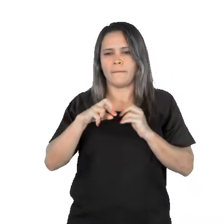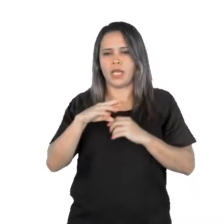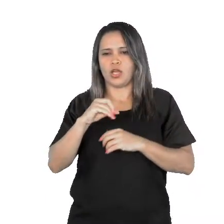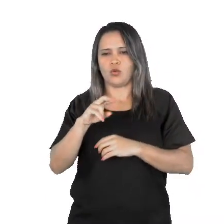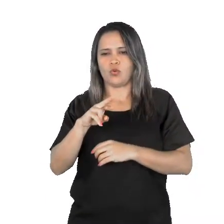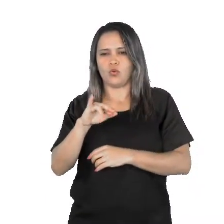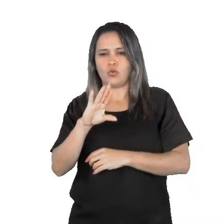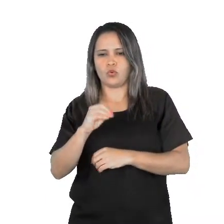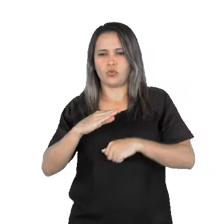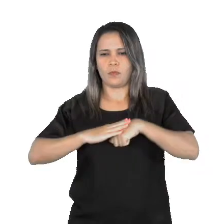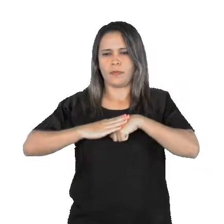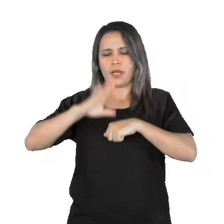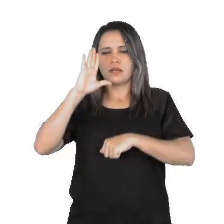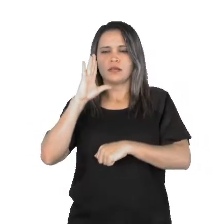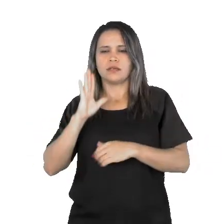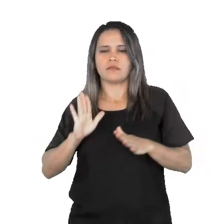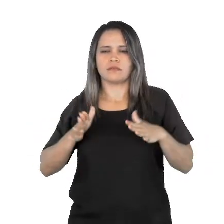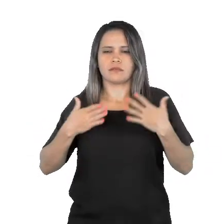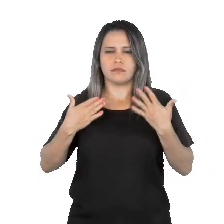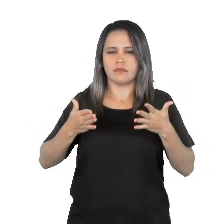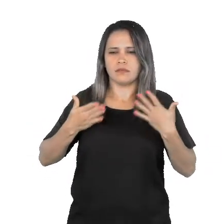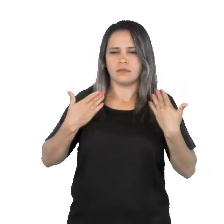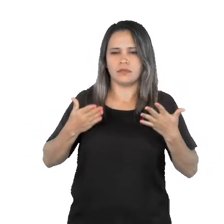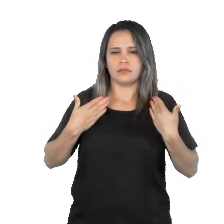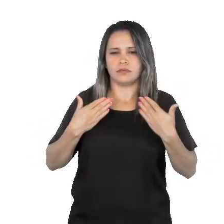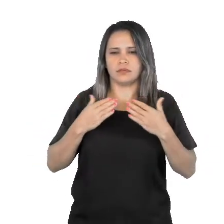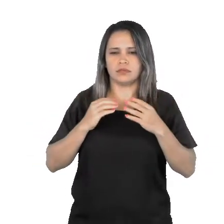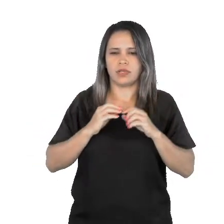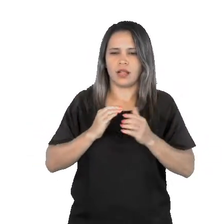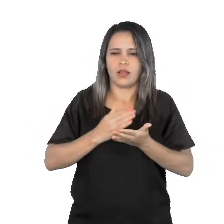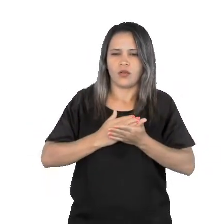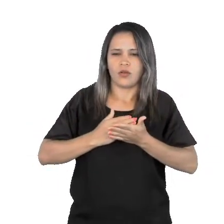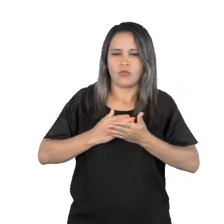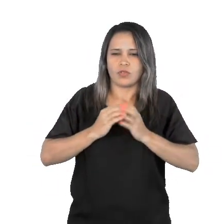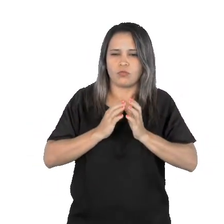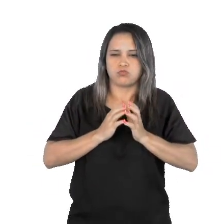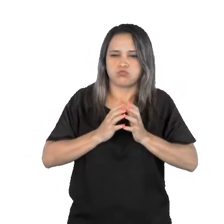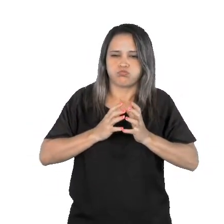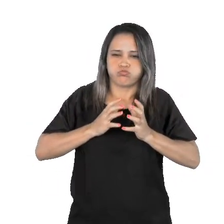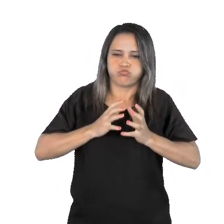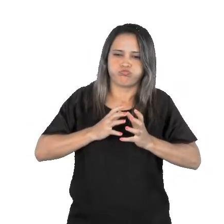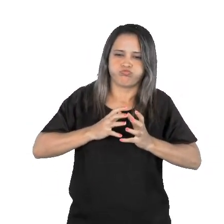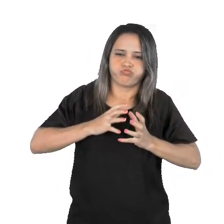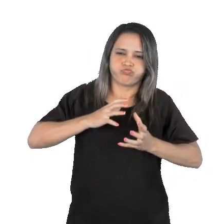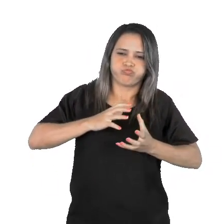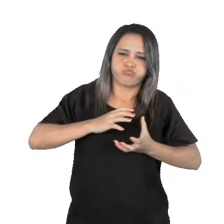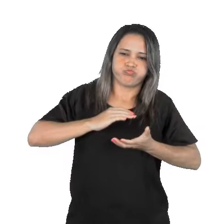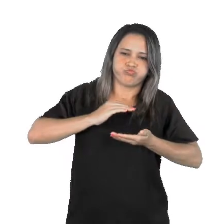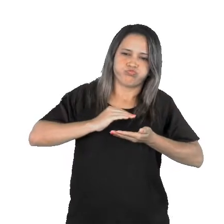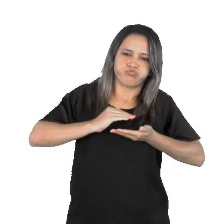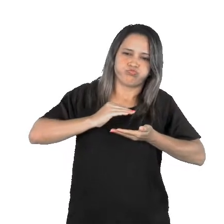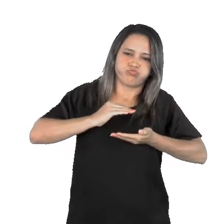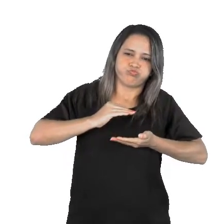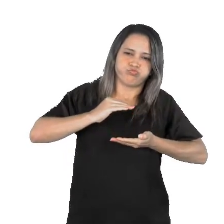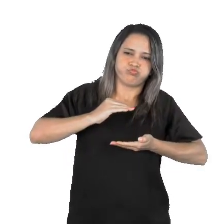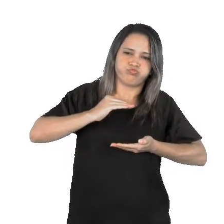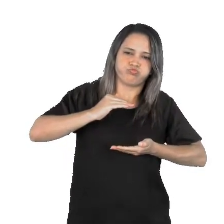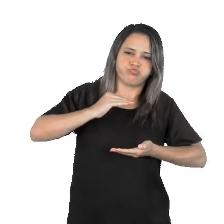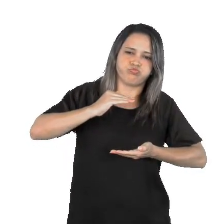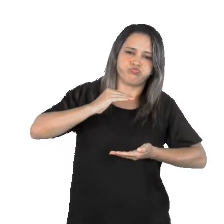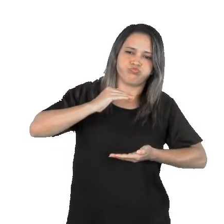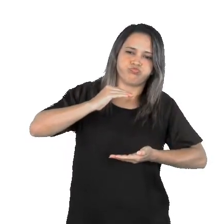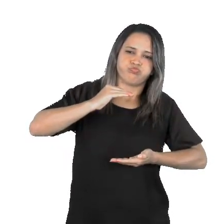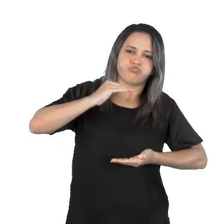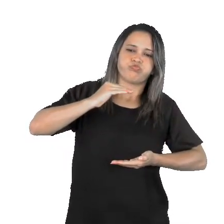esse líquido ele tende a dilatar, ou seja, é como se fosse inchar. E aí ele vai subindo, o líquidozinho vai subindo e vai marcando